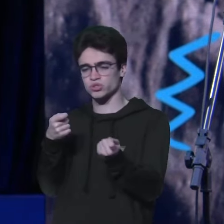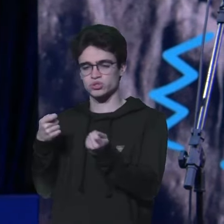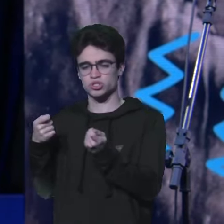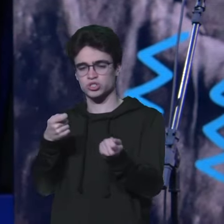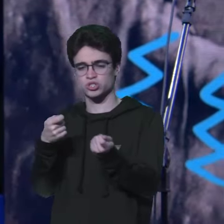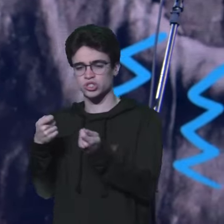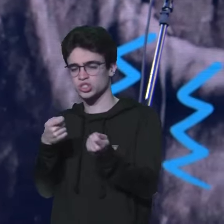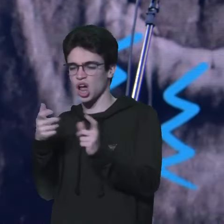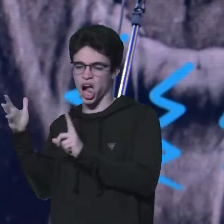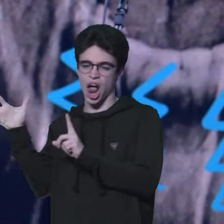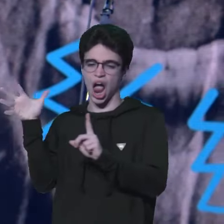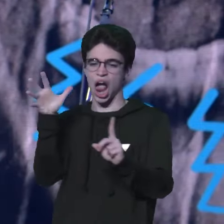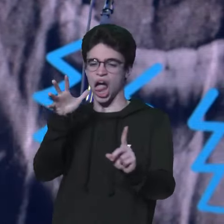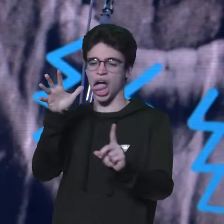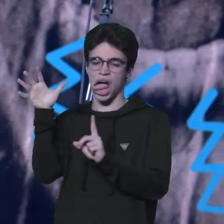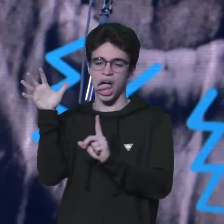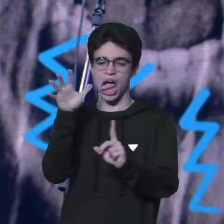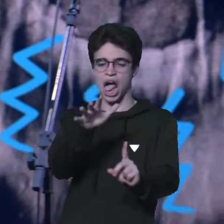berrando.